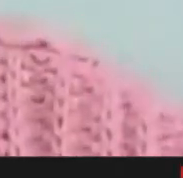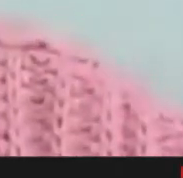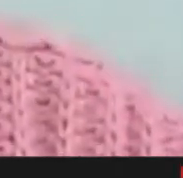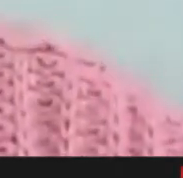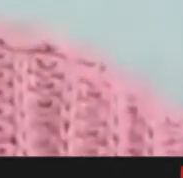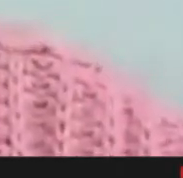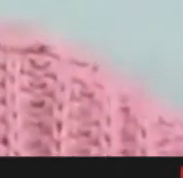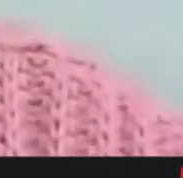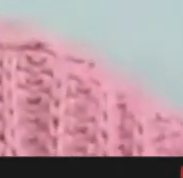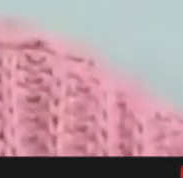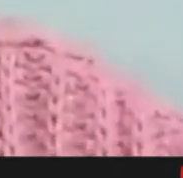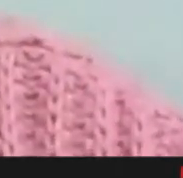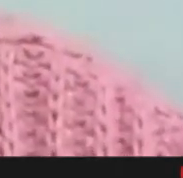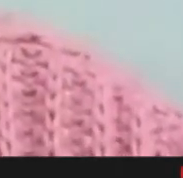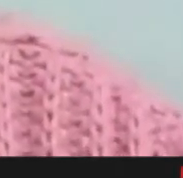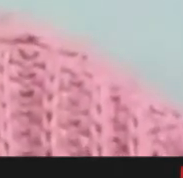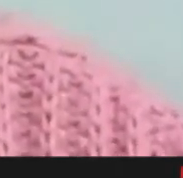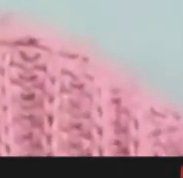haja mudanças